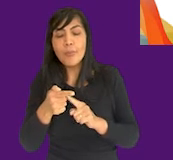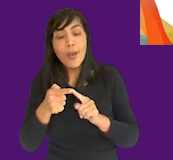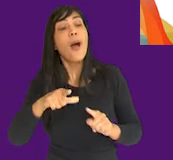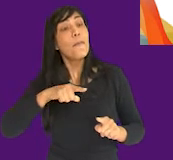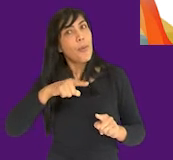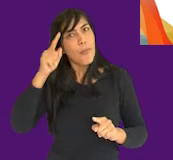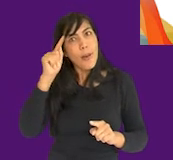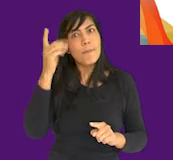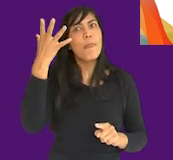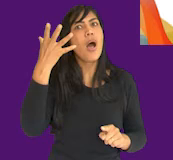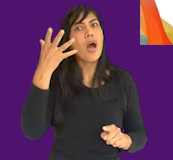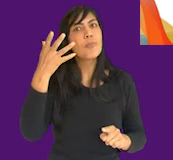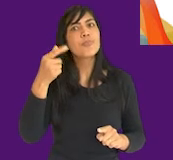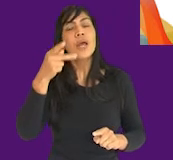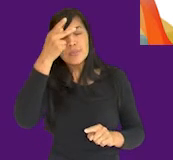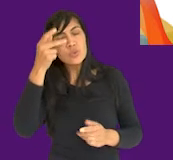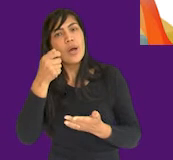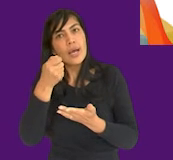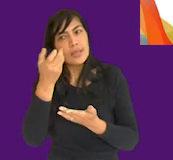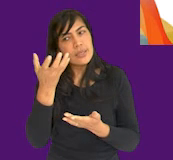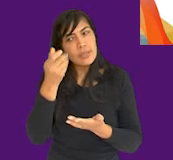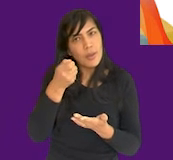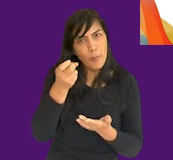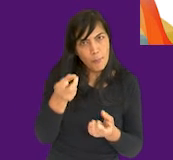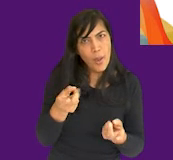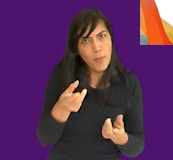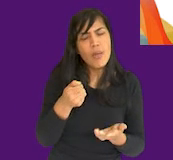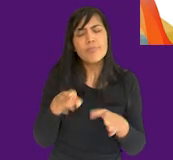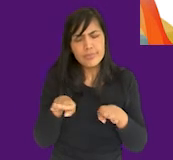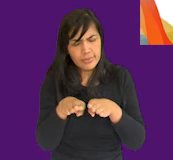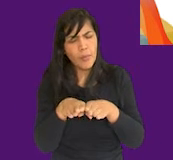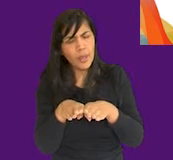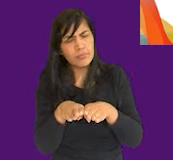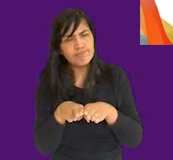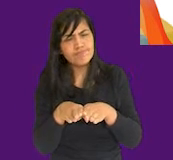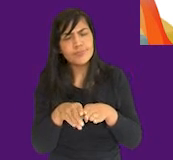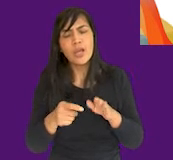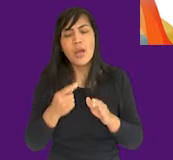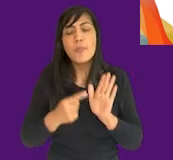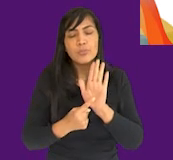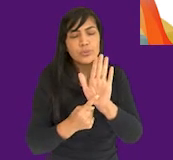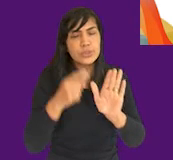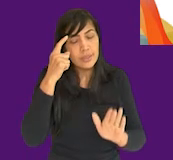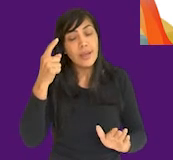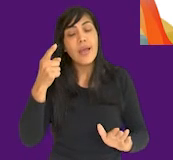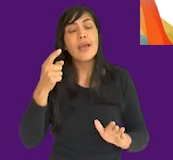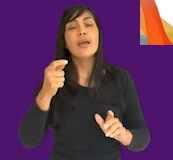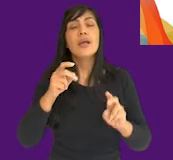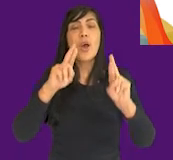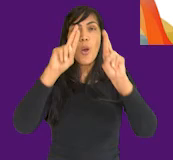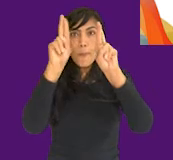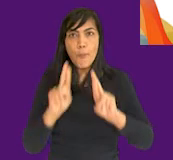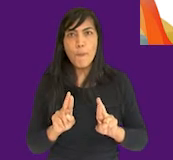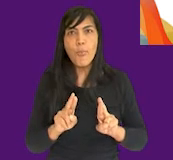clientes também podem apresentar suas ideias para se cometer então é disso que se trata essa olimpíada